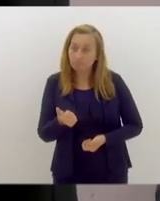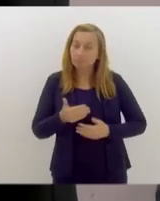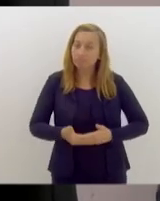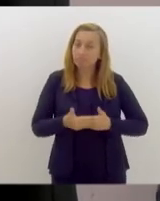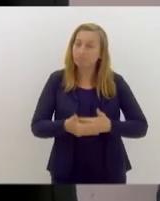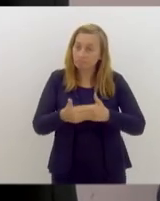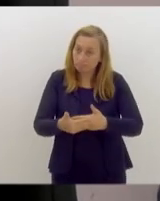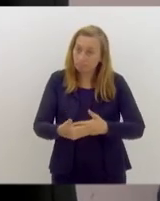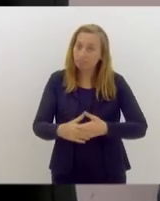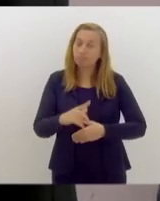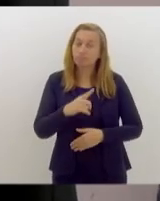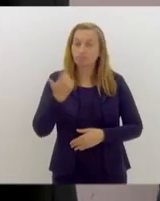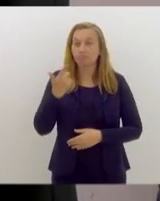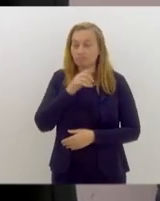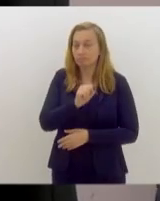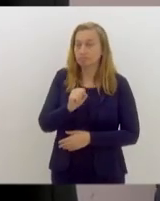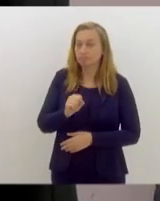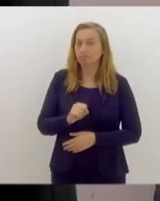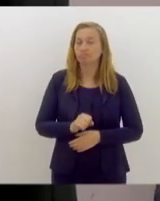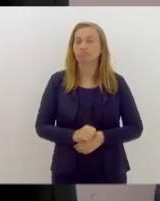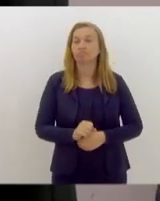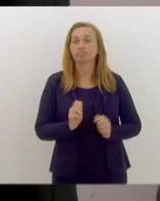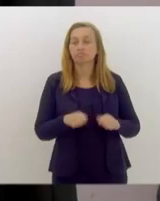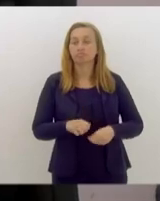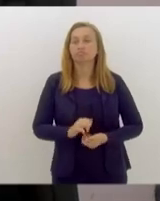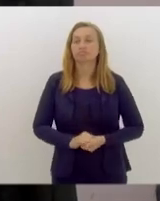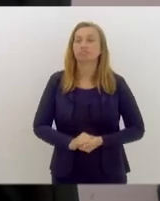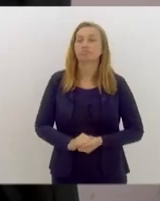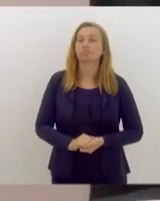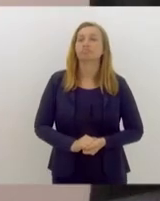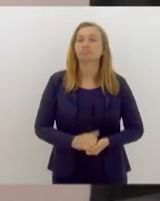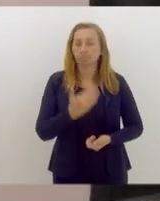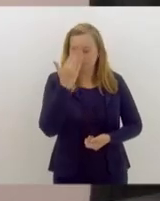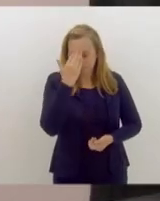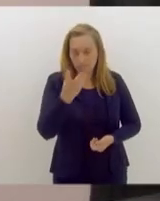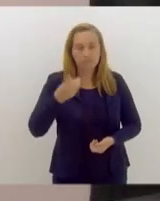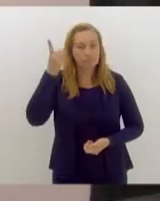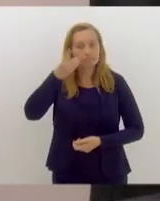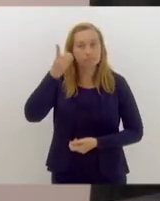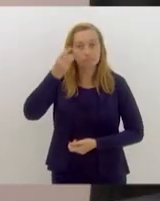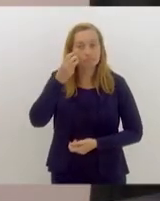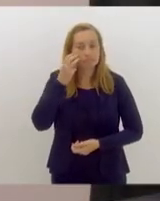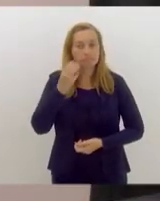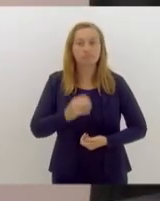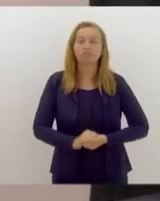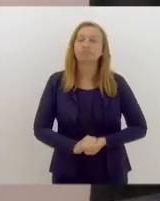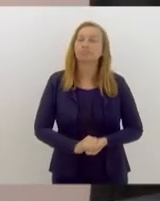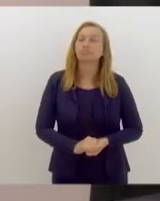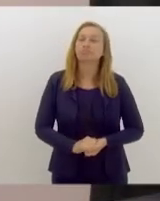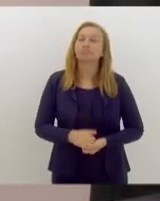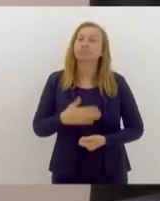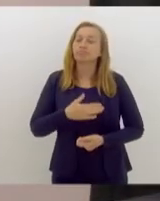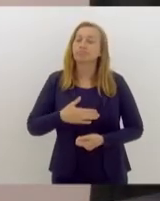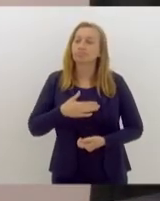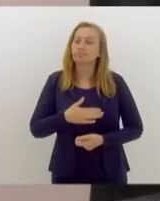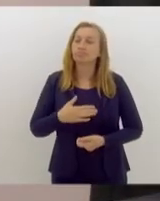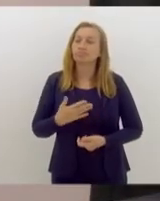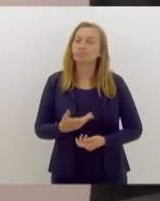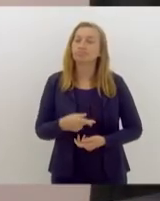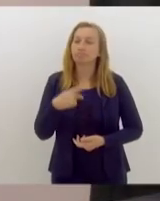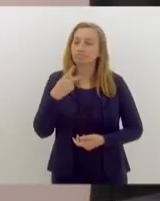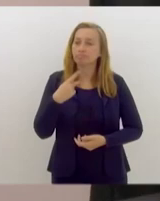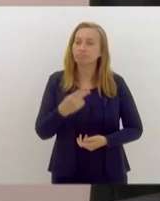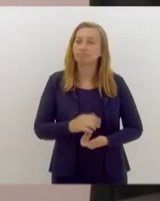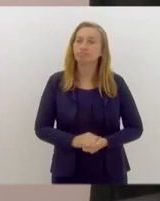avanços que temos conquistado não teriam sido possíveis. Obrigado, deputado Valdeck. Gostaria de chamar para fazer